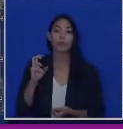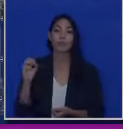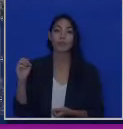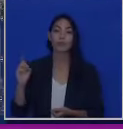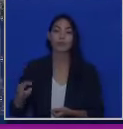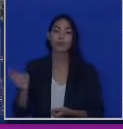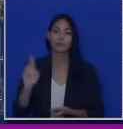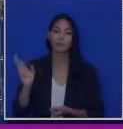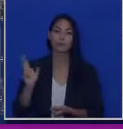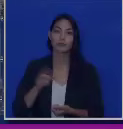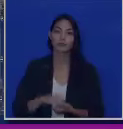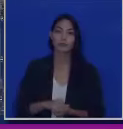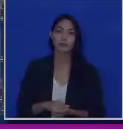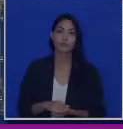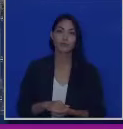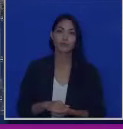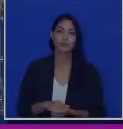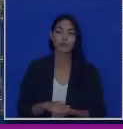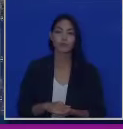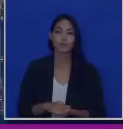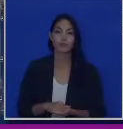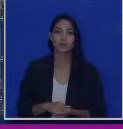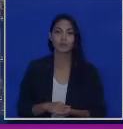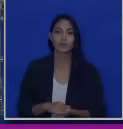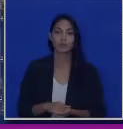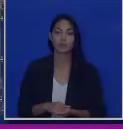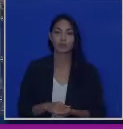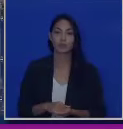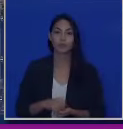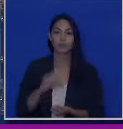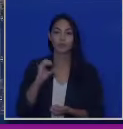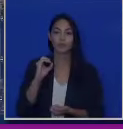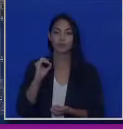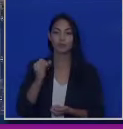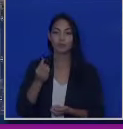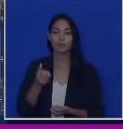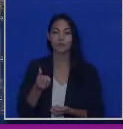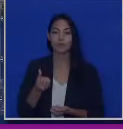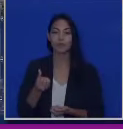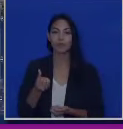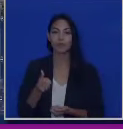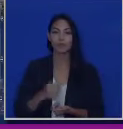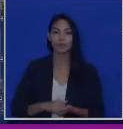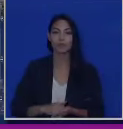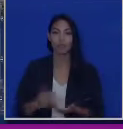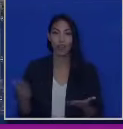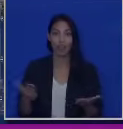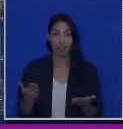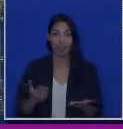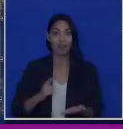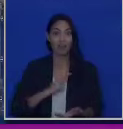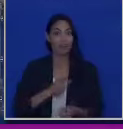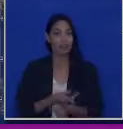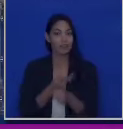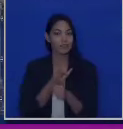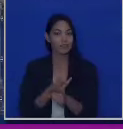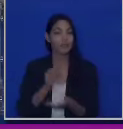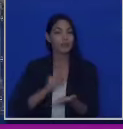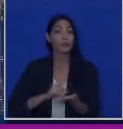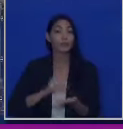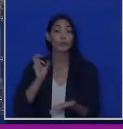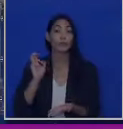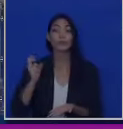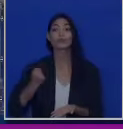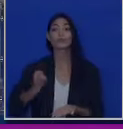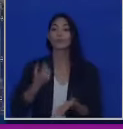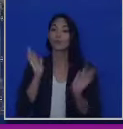R$1.500.000. Vem chegando mais uma bola sorteada, é 06. A partir de agora já está valendo prêmios, faltam 5 números